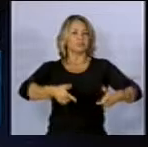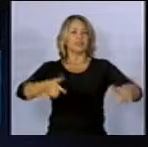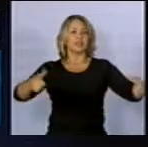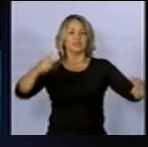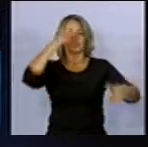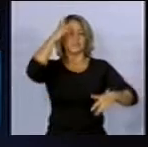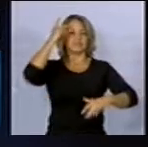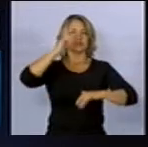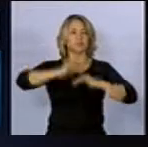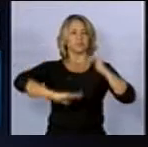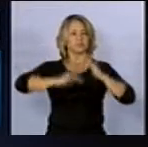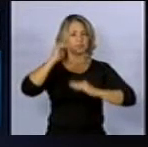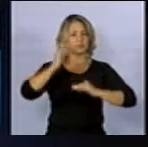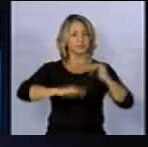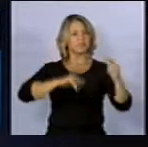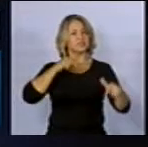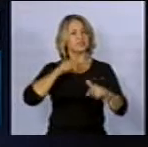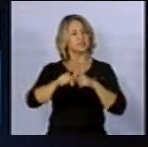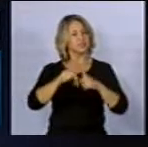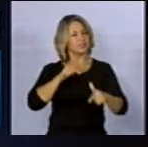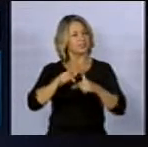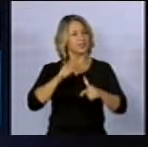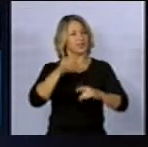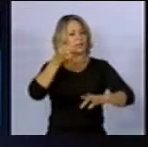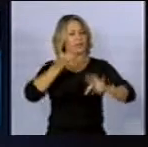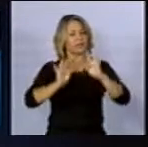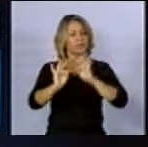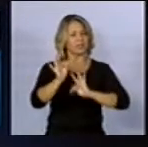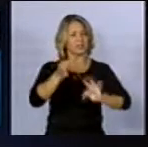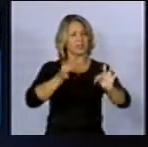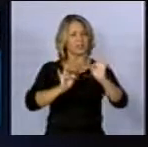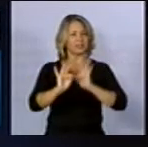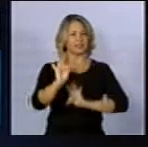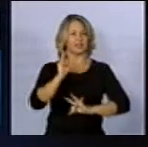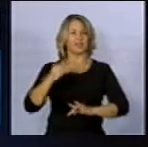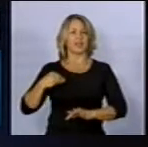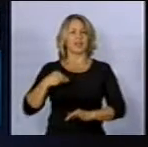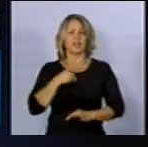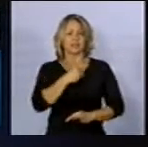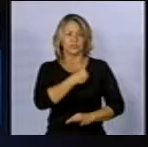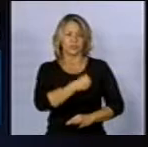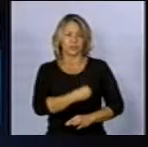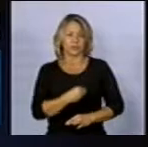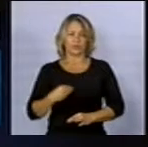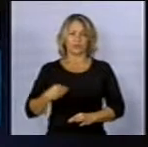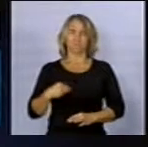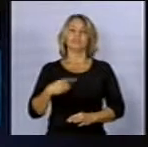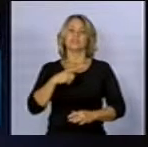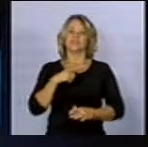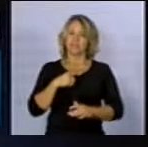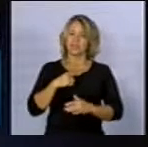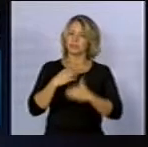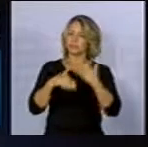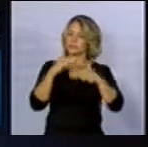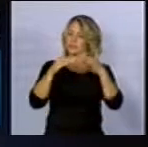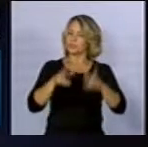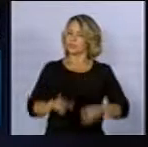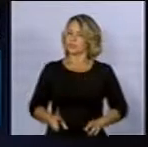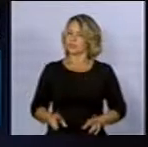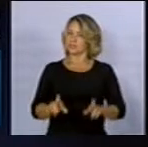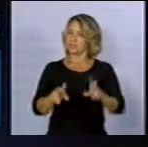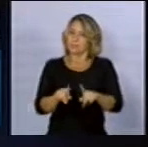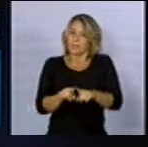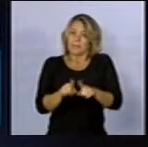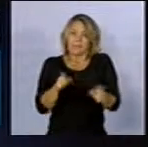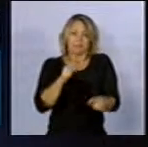profissionais que trabalham com as técnicas radiológicas com desenvolvimento de câncer porém nós